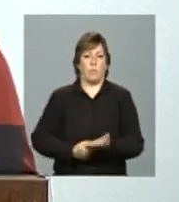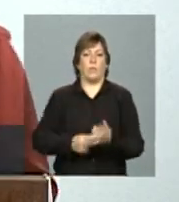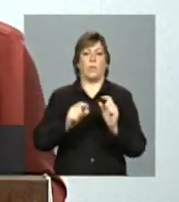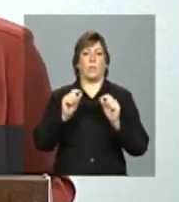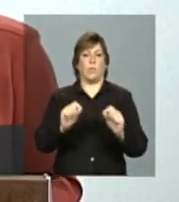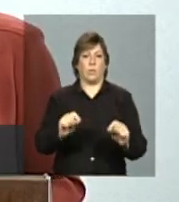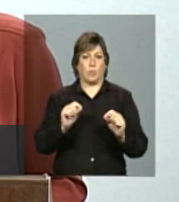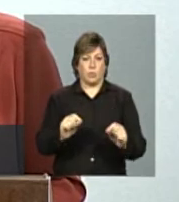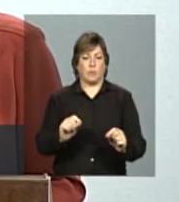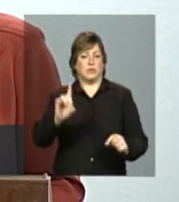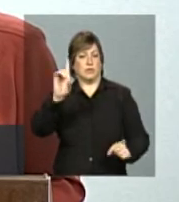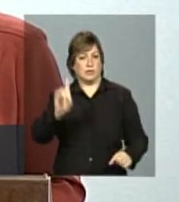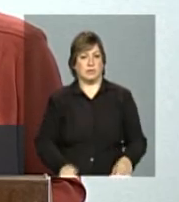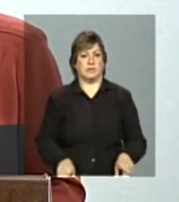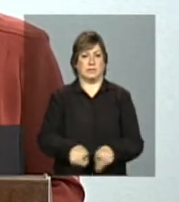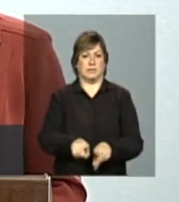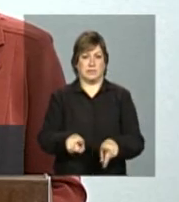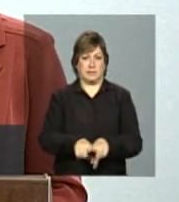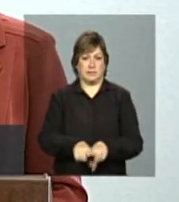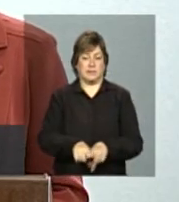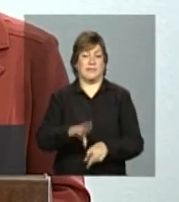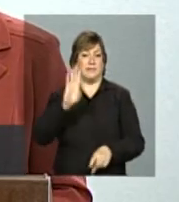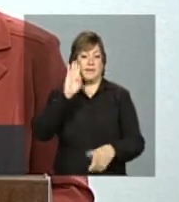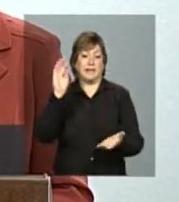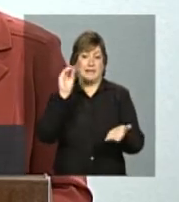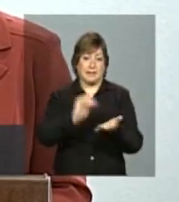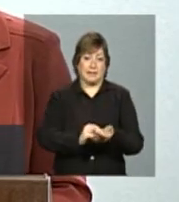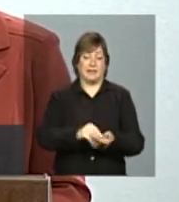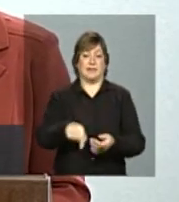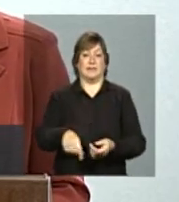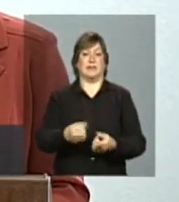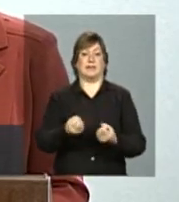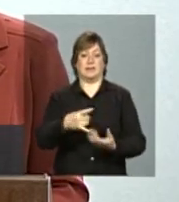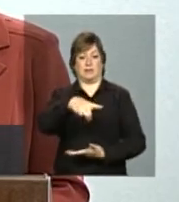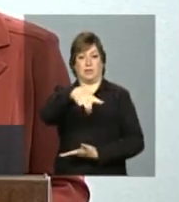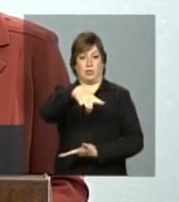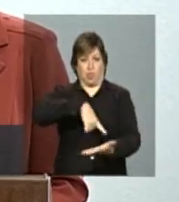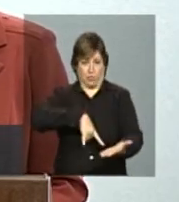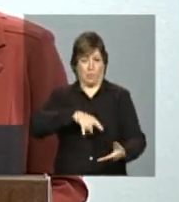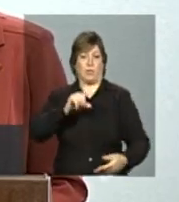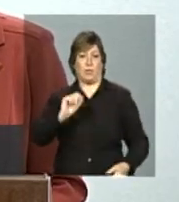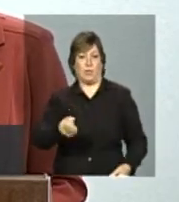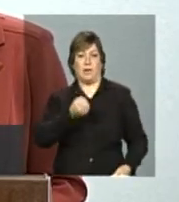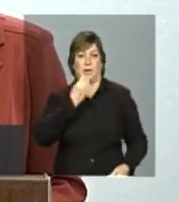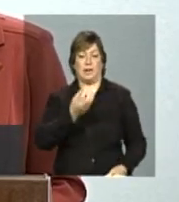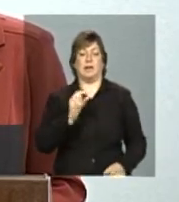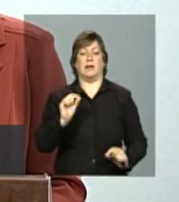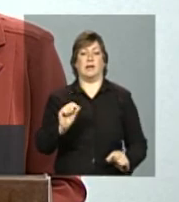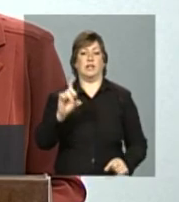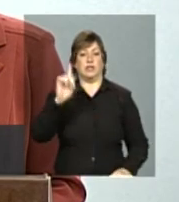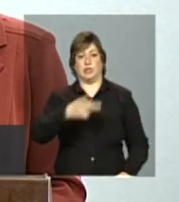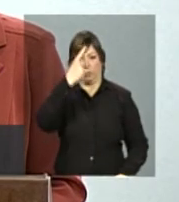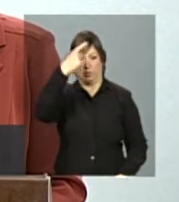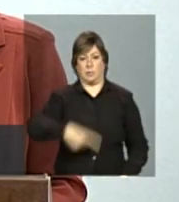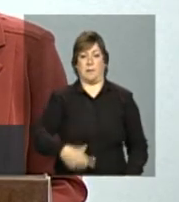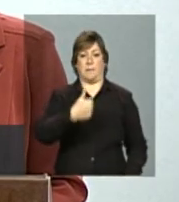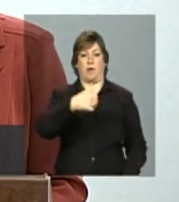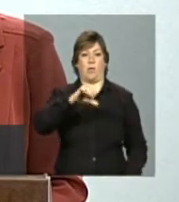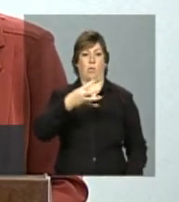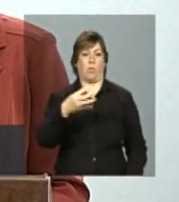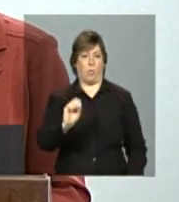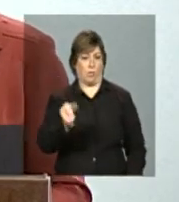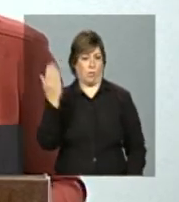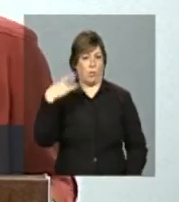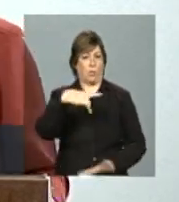e dos direitos fundamentais contidos na declaração universal dos direitos humanos de 1948